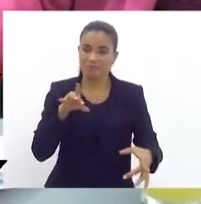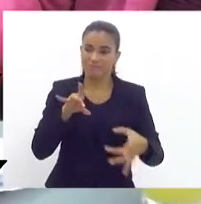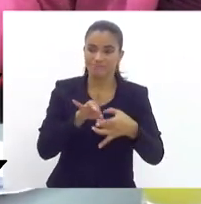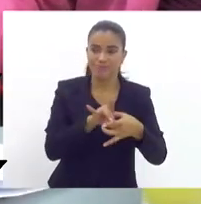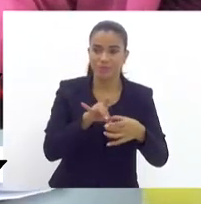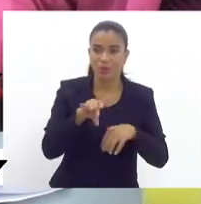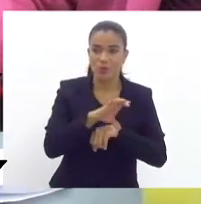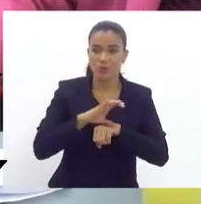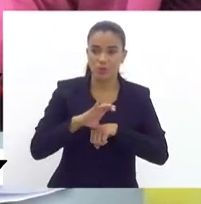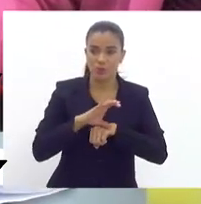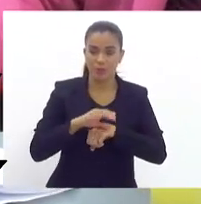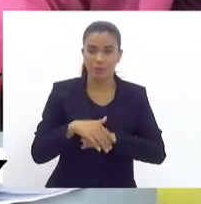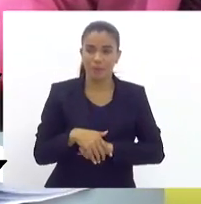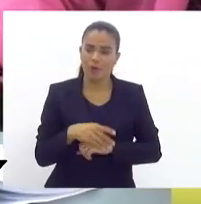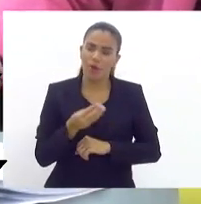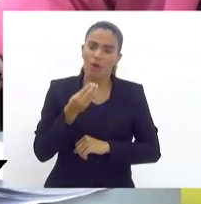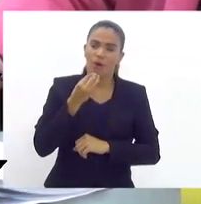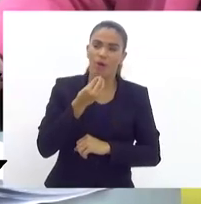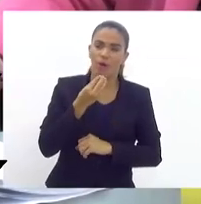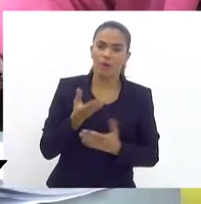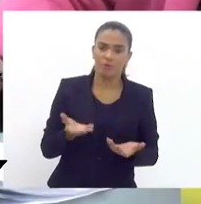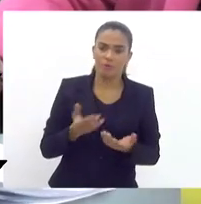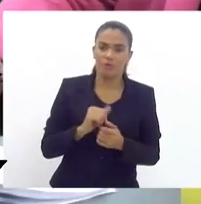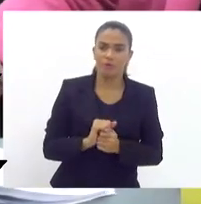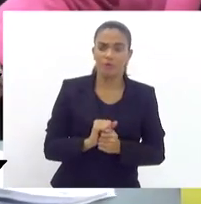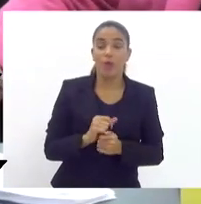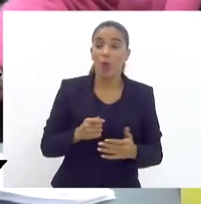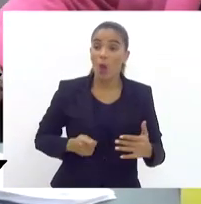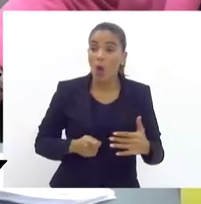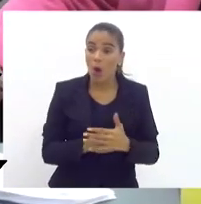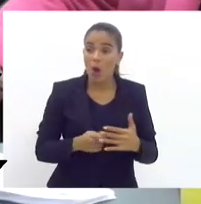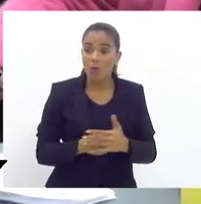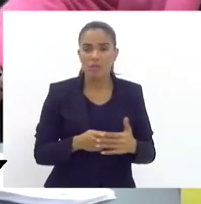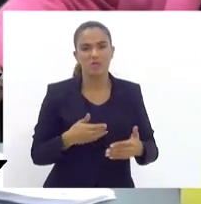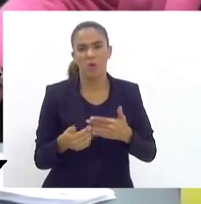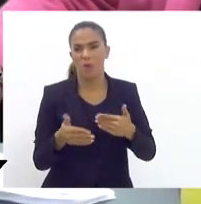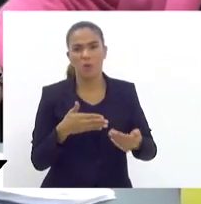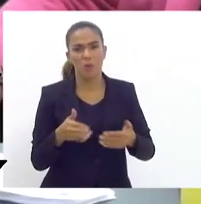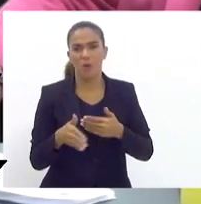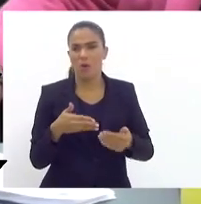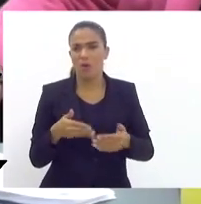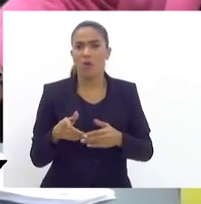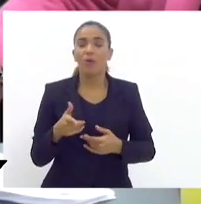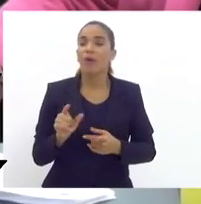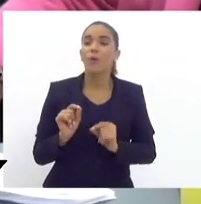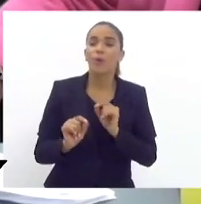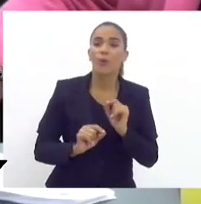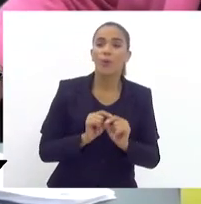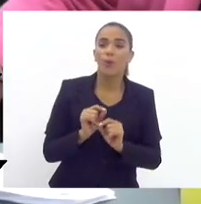constitucionalidade. Evidentemente, qualquer obrigação gera